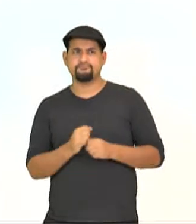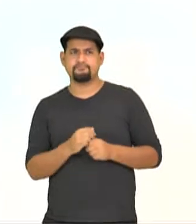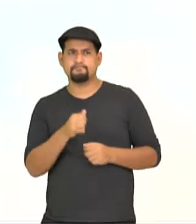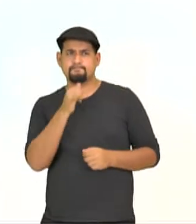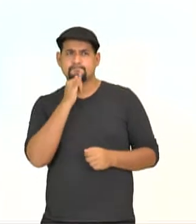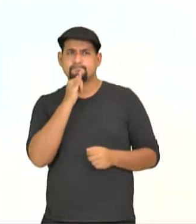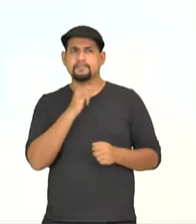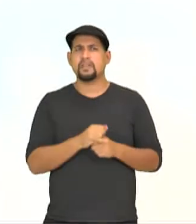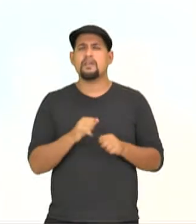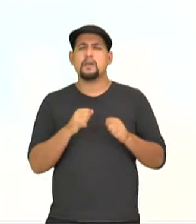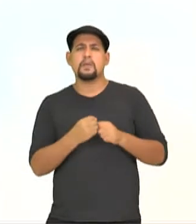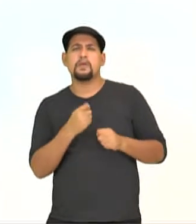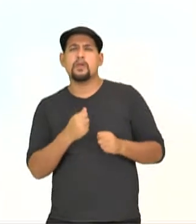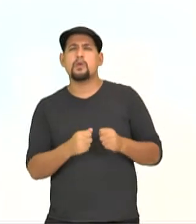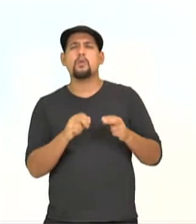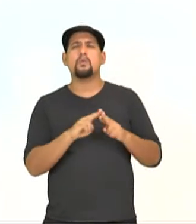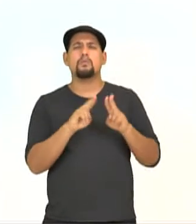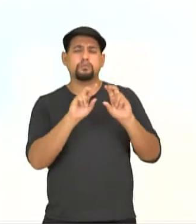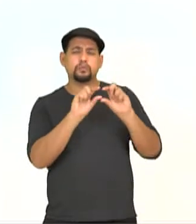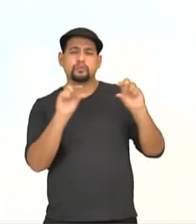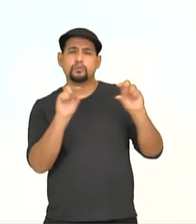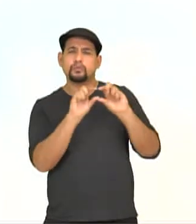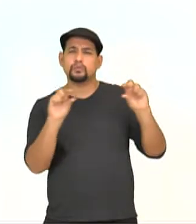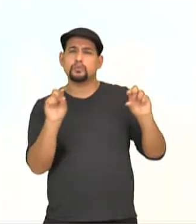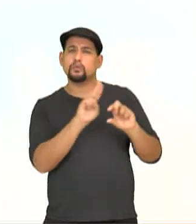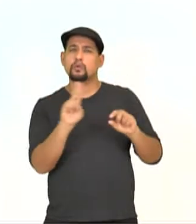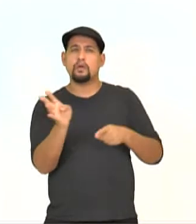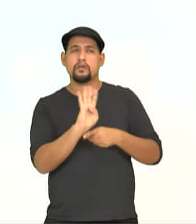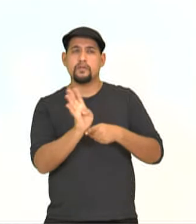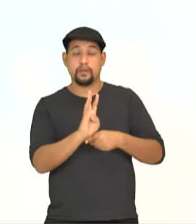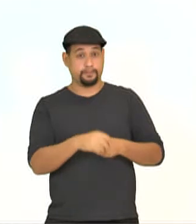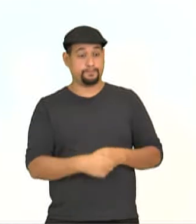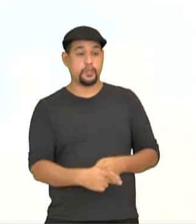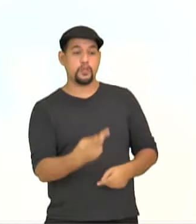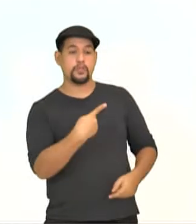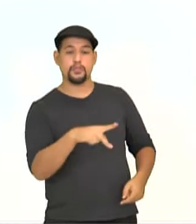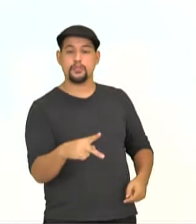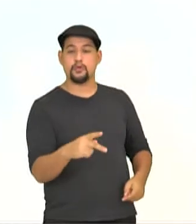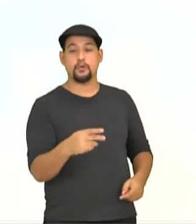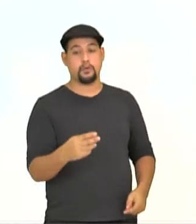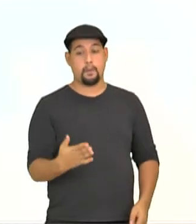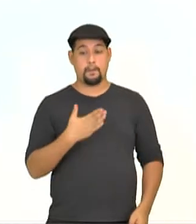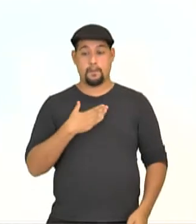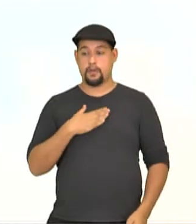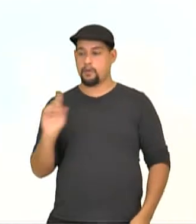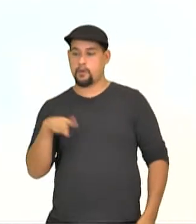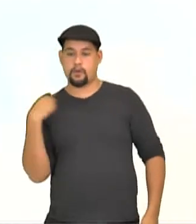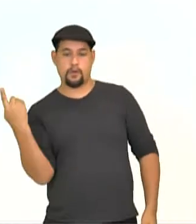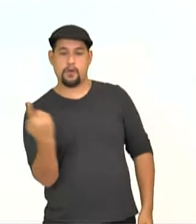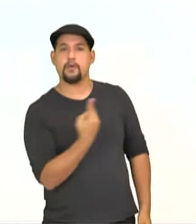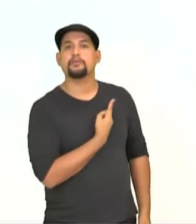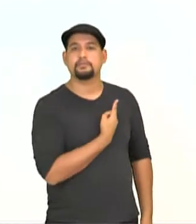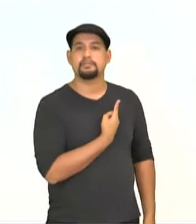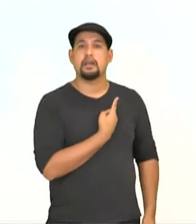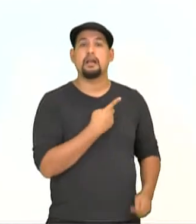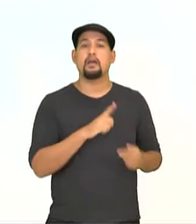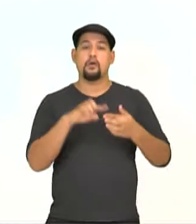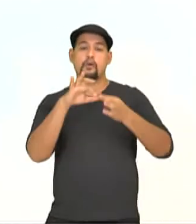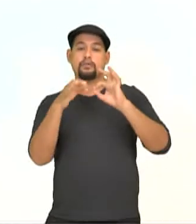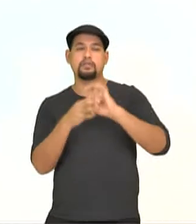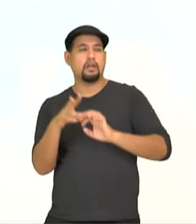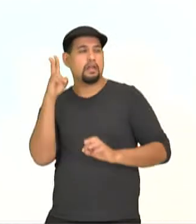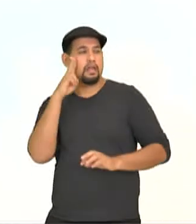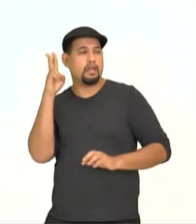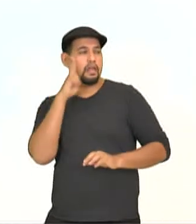el título de la película. Los tuyos, los míos y los nuestros. Por el contexto de la historia